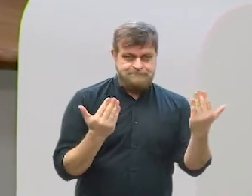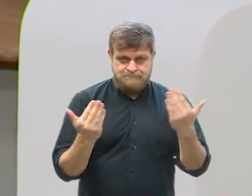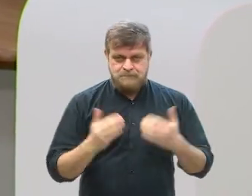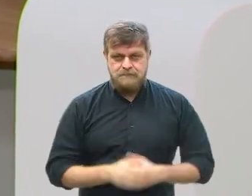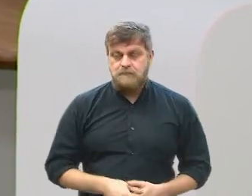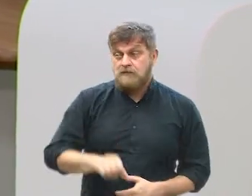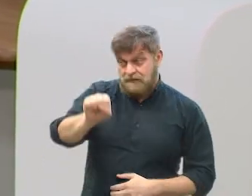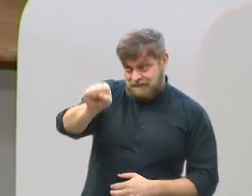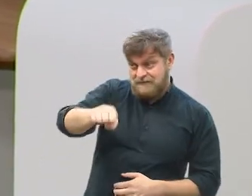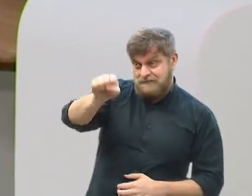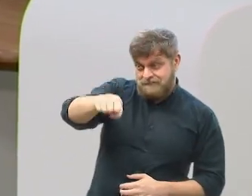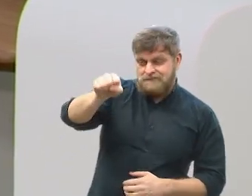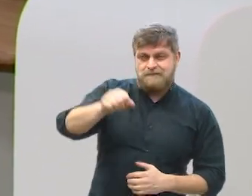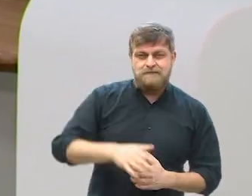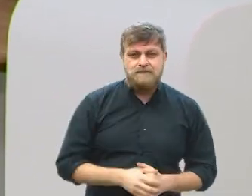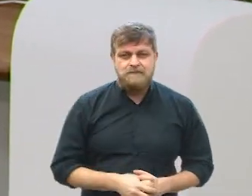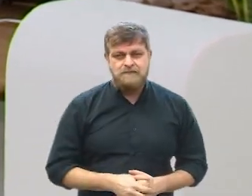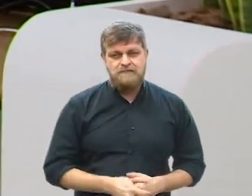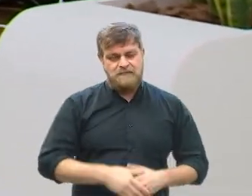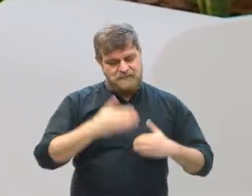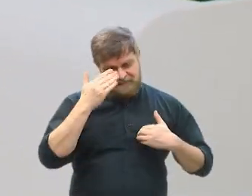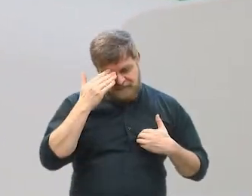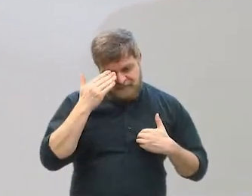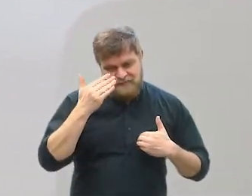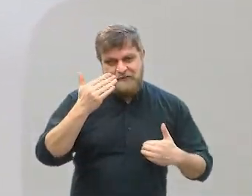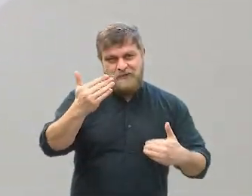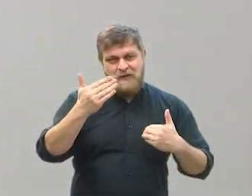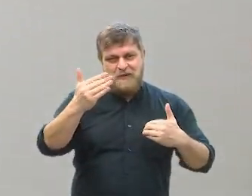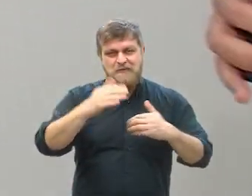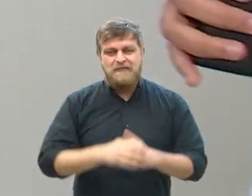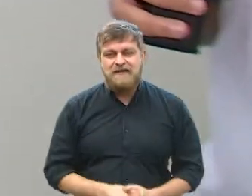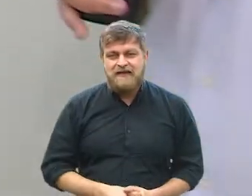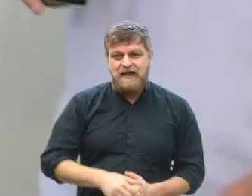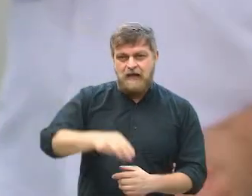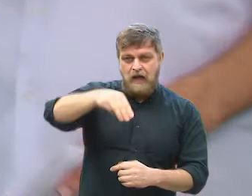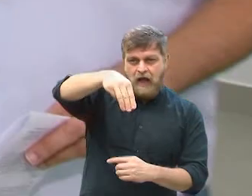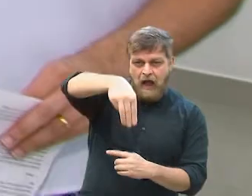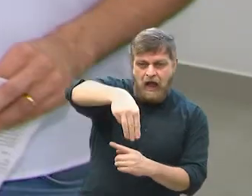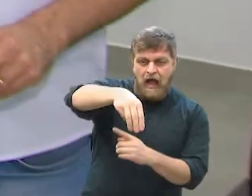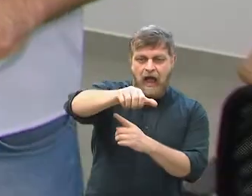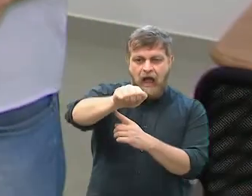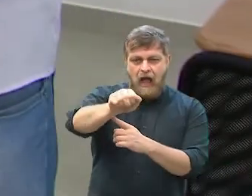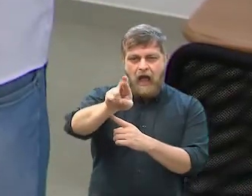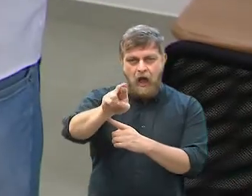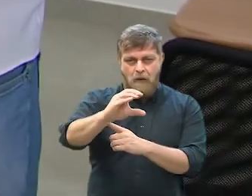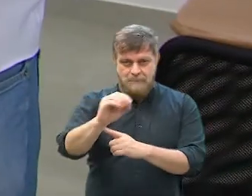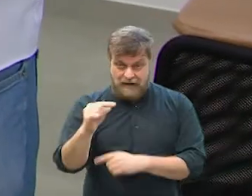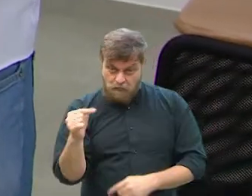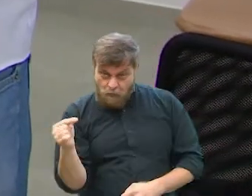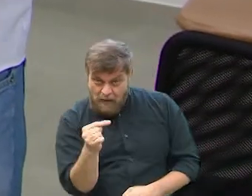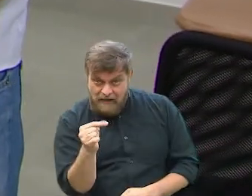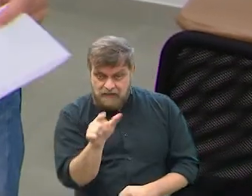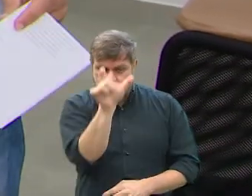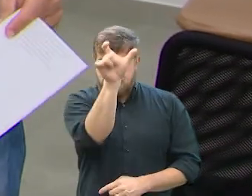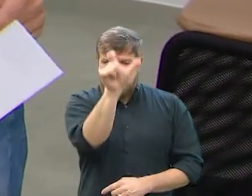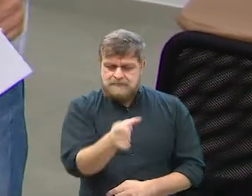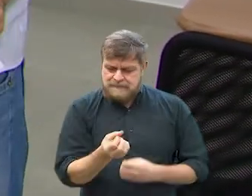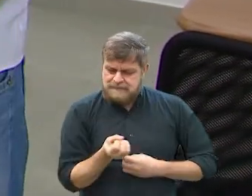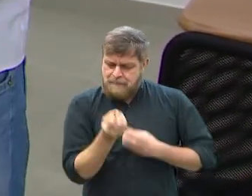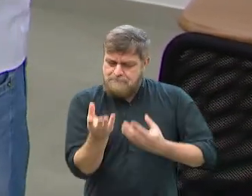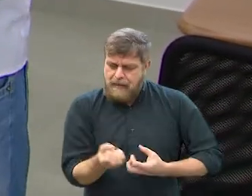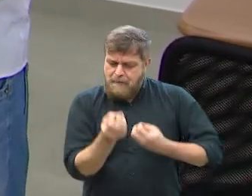seguir, é isso, né? Exatamente. Tá certo. Muito obrigado ao Marco Tejeda, que pôde trazer